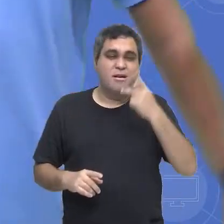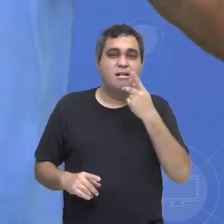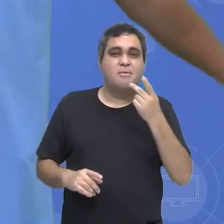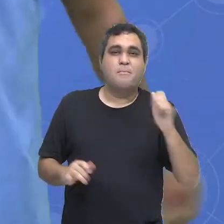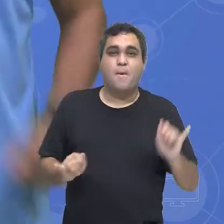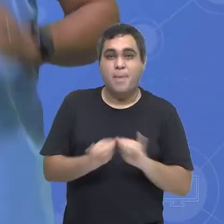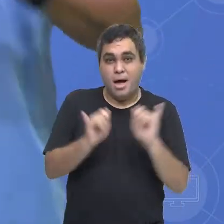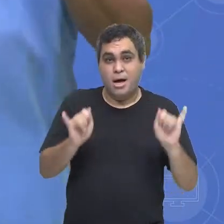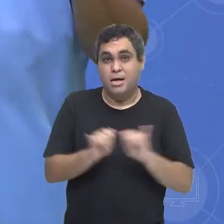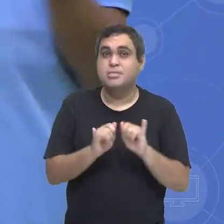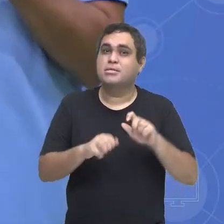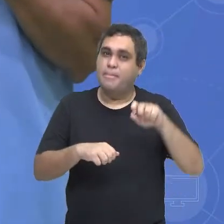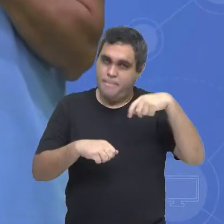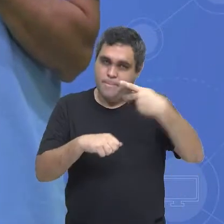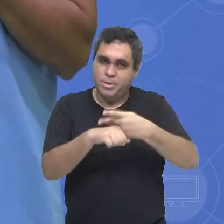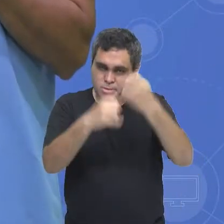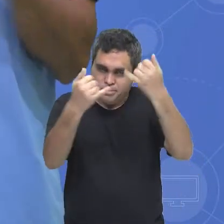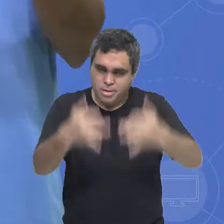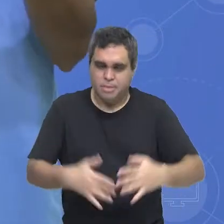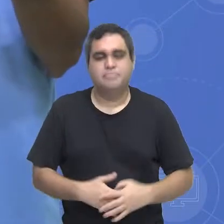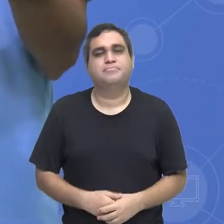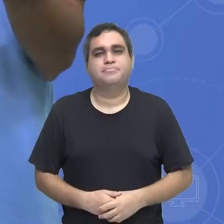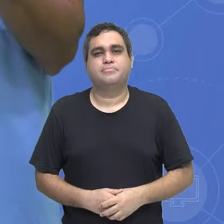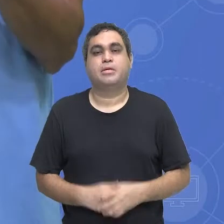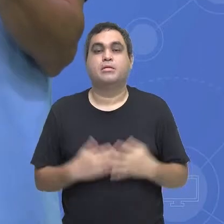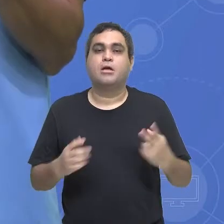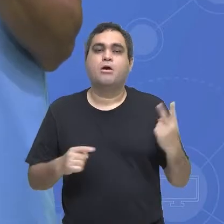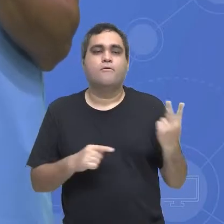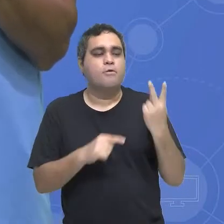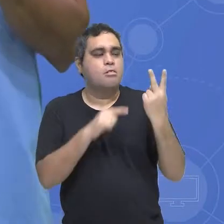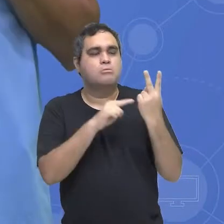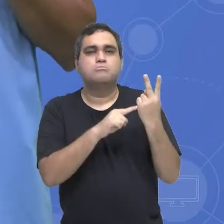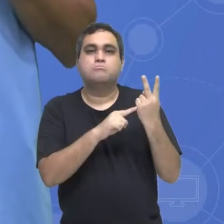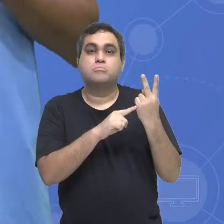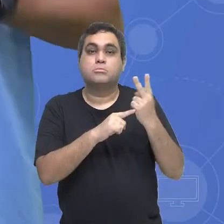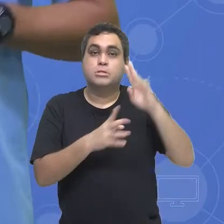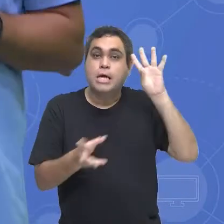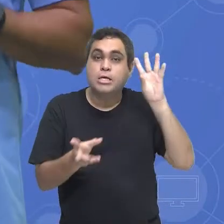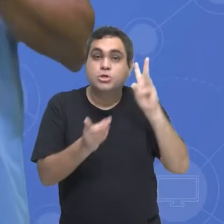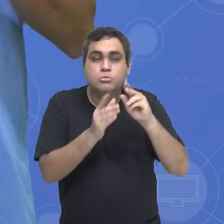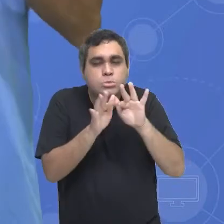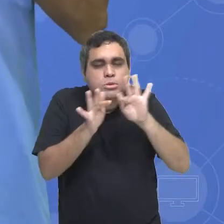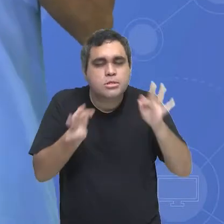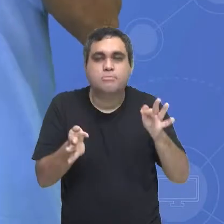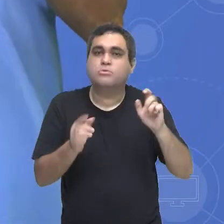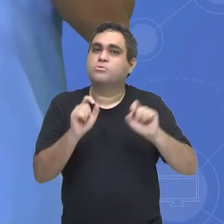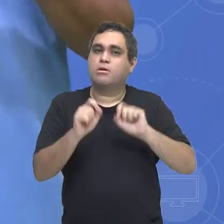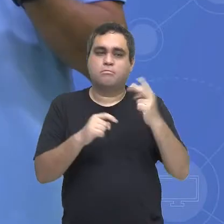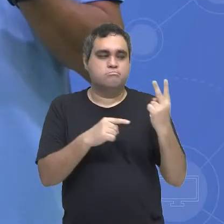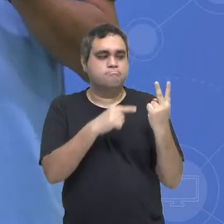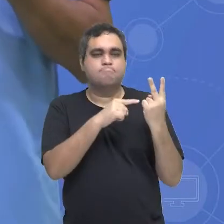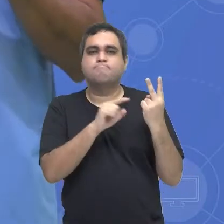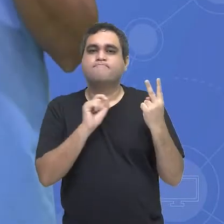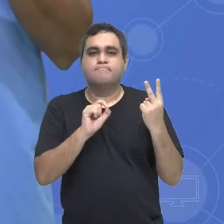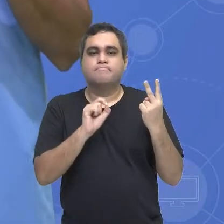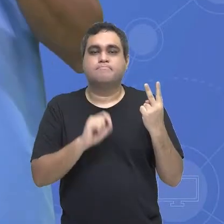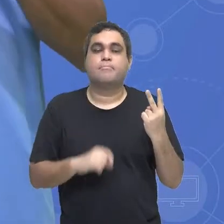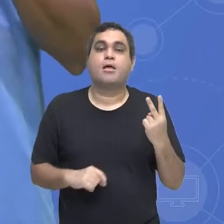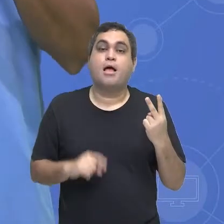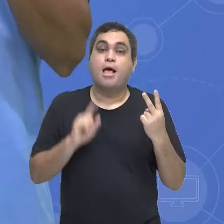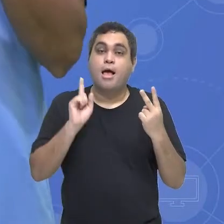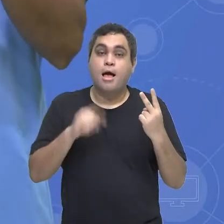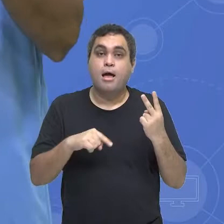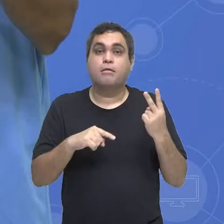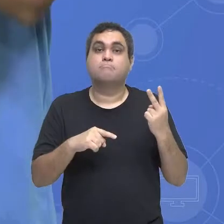quê. Vamos em frente então. É assim, o que é o valor? De modo simplificado, a gente pode dizer o seguinte: valor é o que